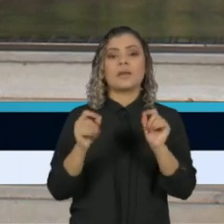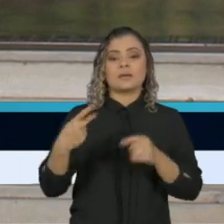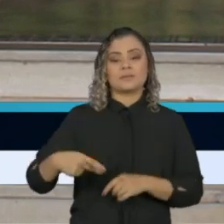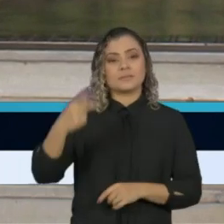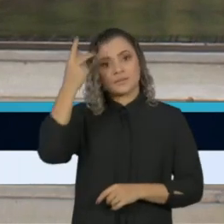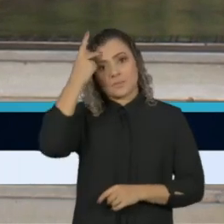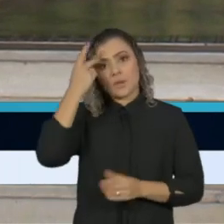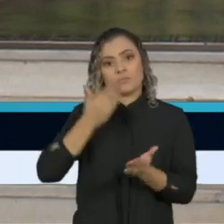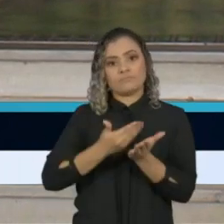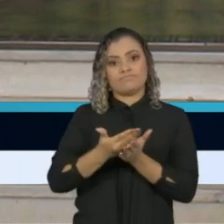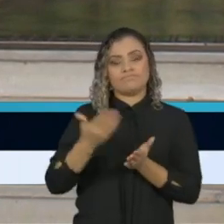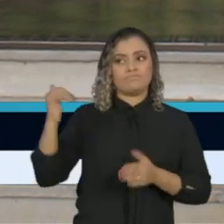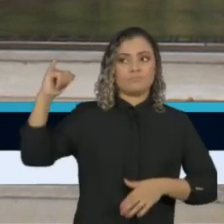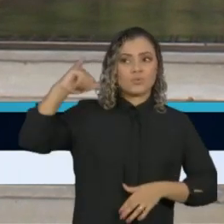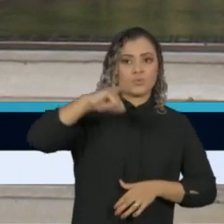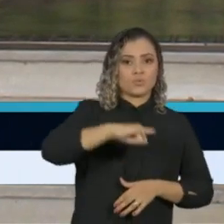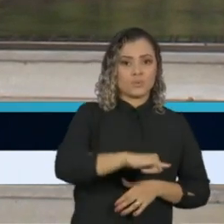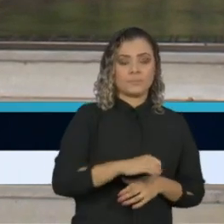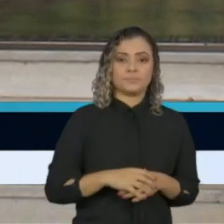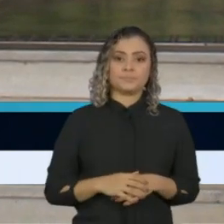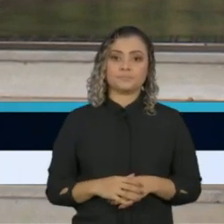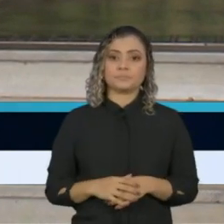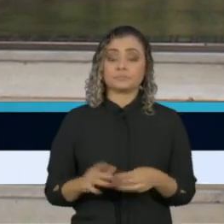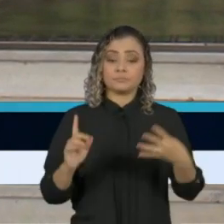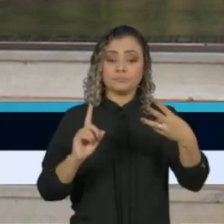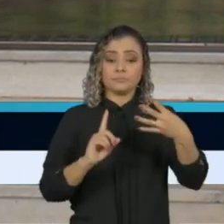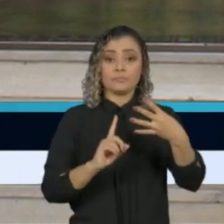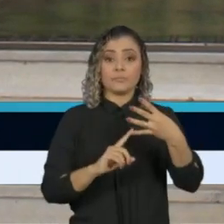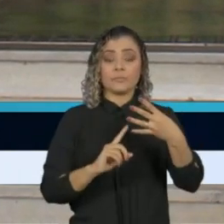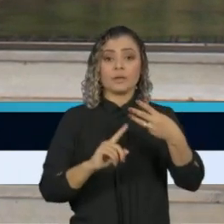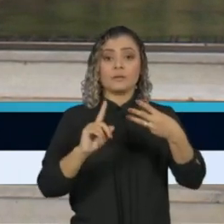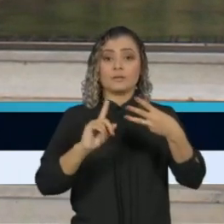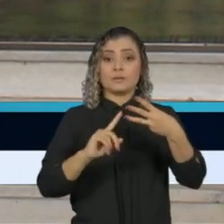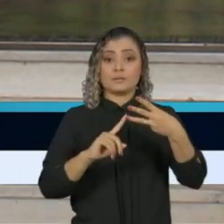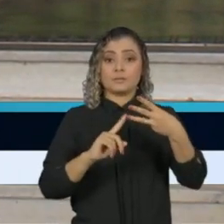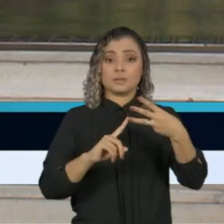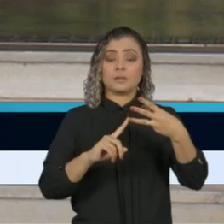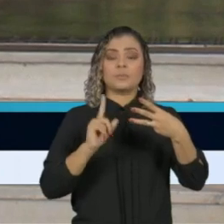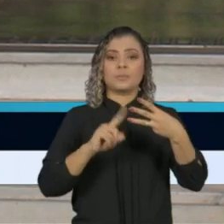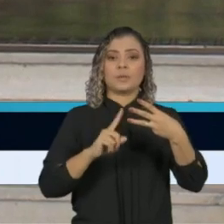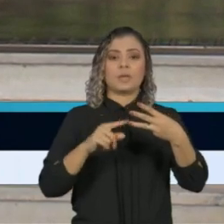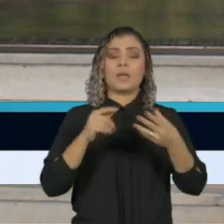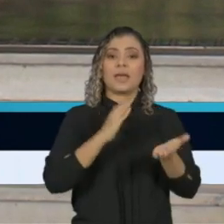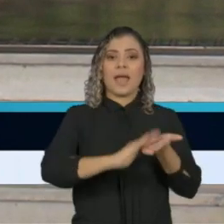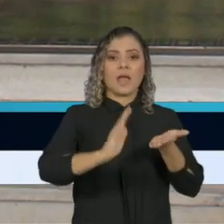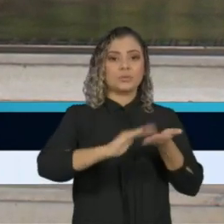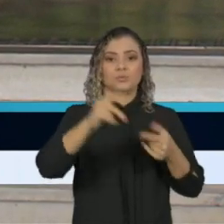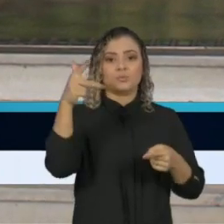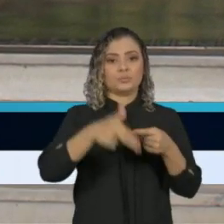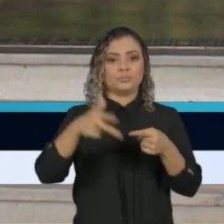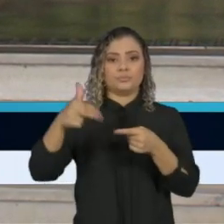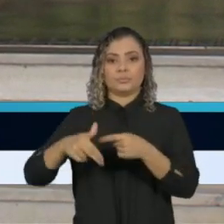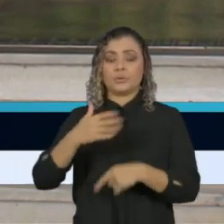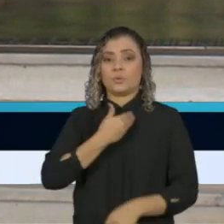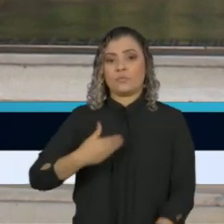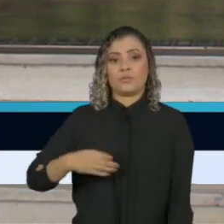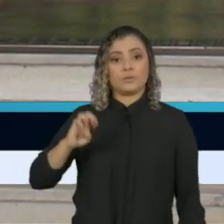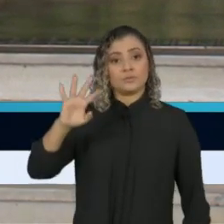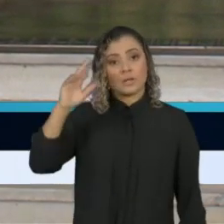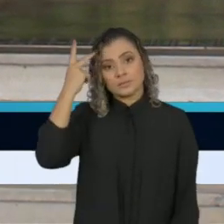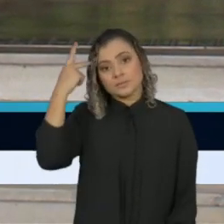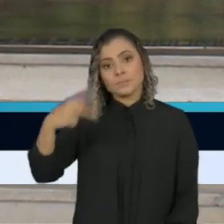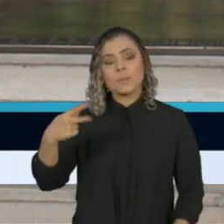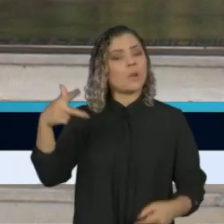Paulo. Terceiro informe, corte de custos. Estamos cortando custos no governo de São Paulo